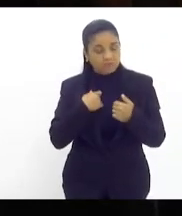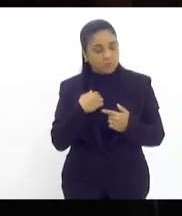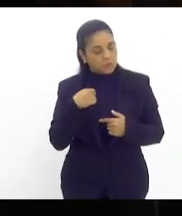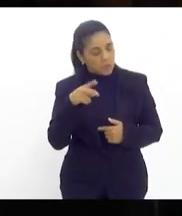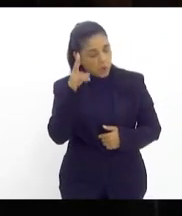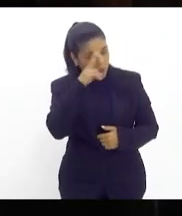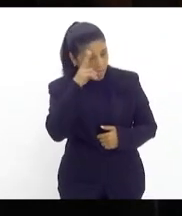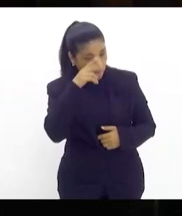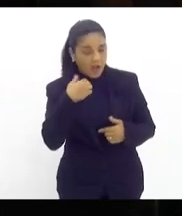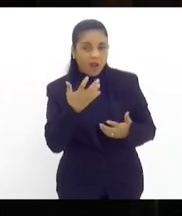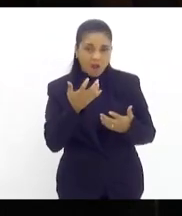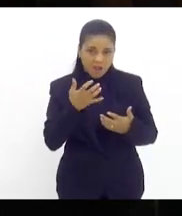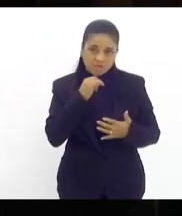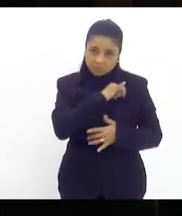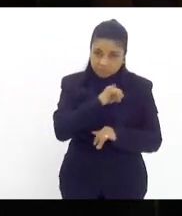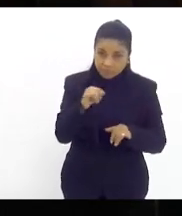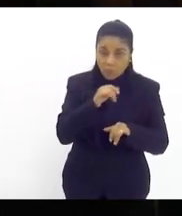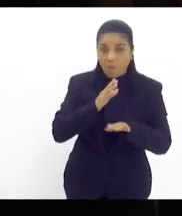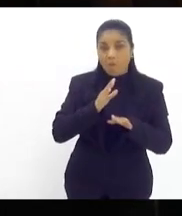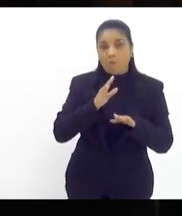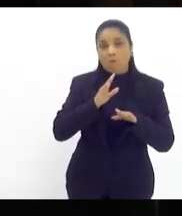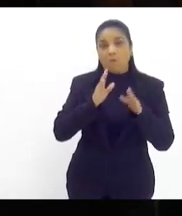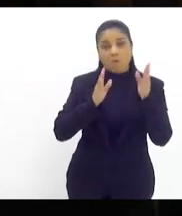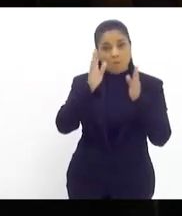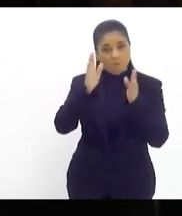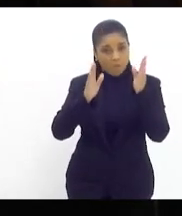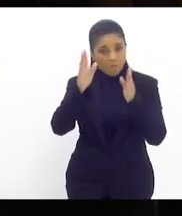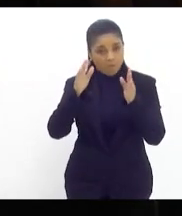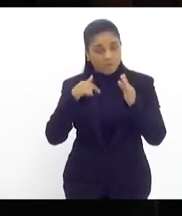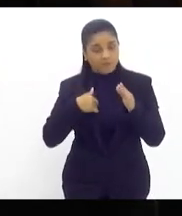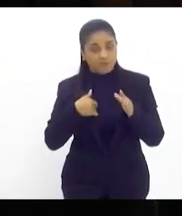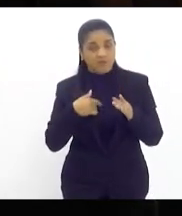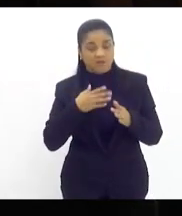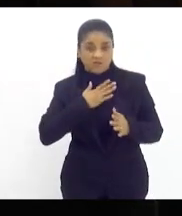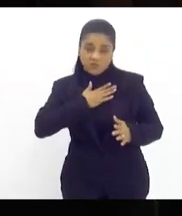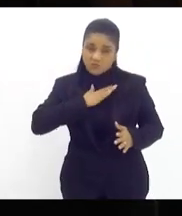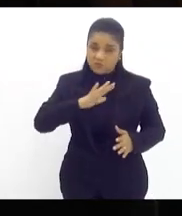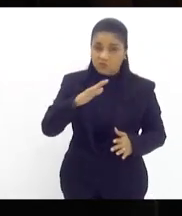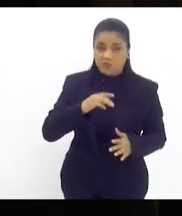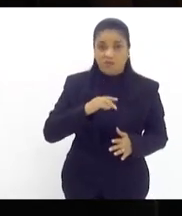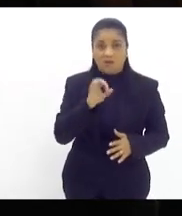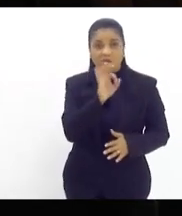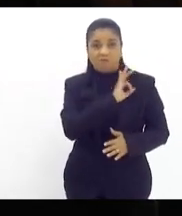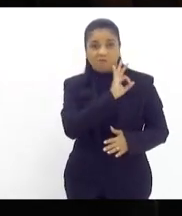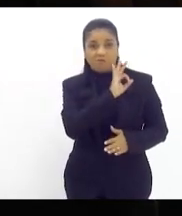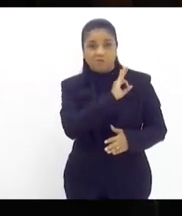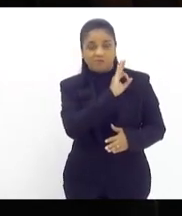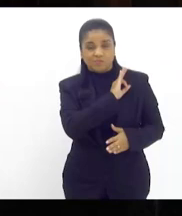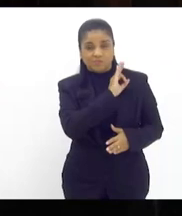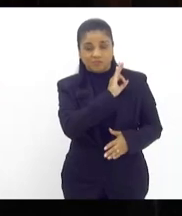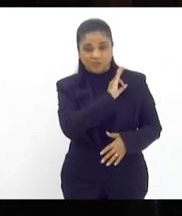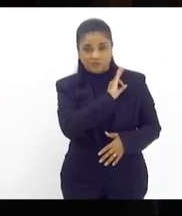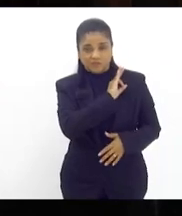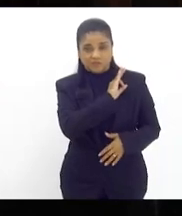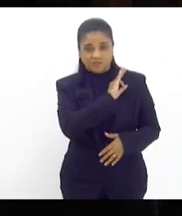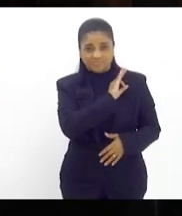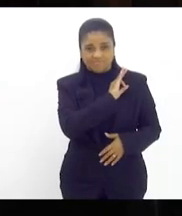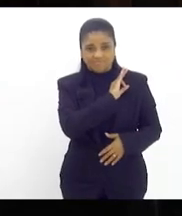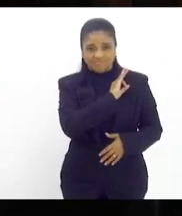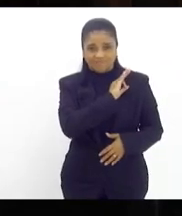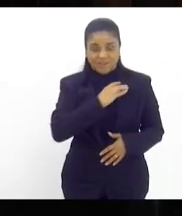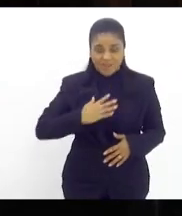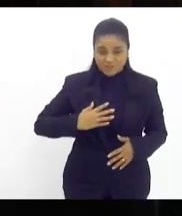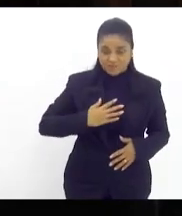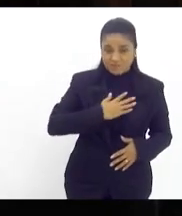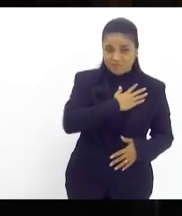alguns momentos essa ojeriza a polícia essa ojeriza as forças de